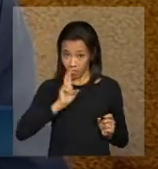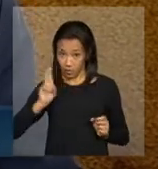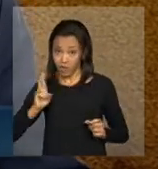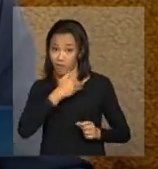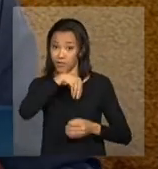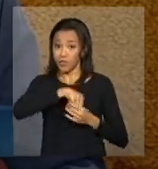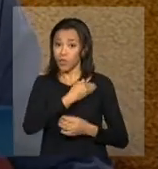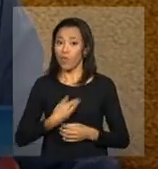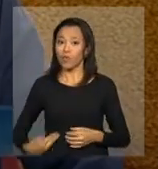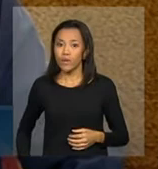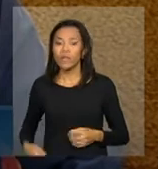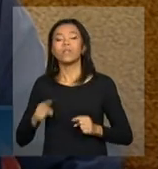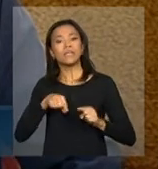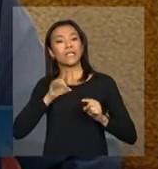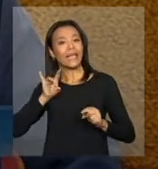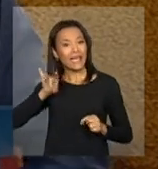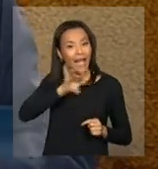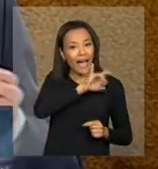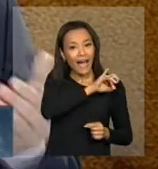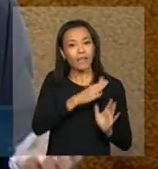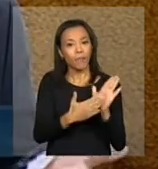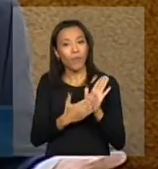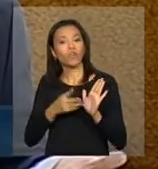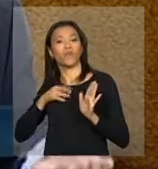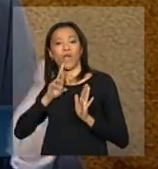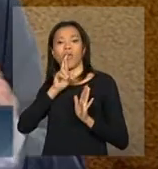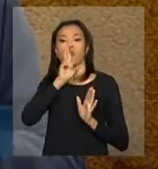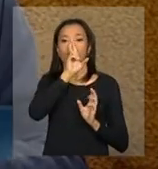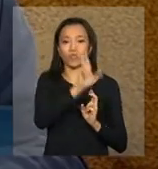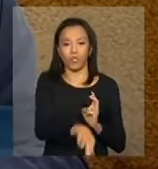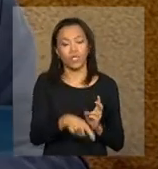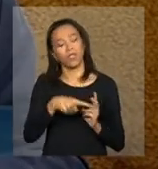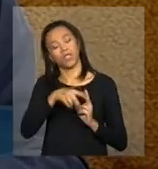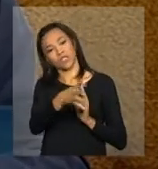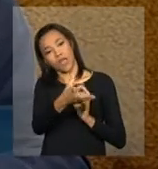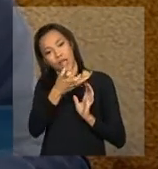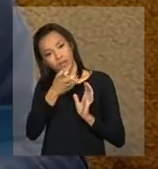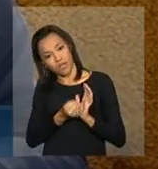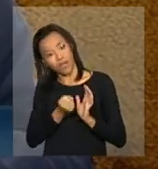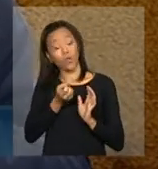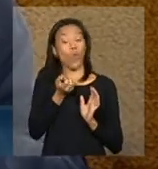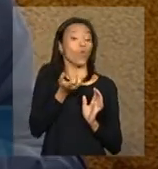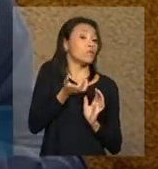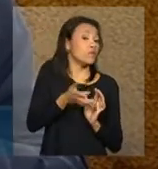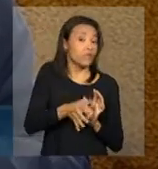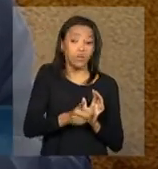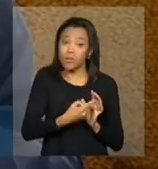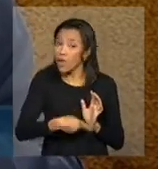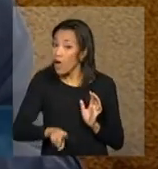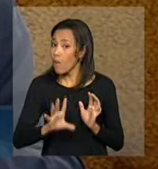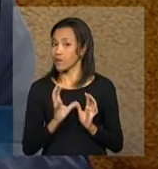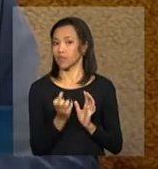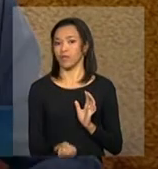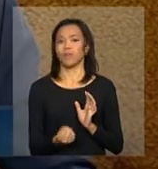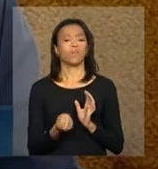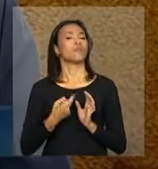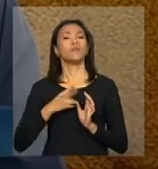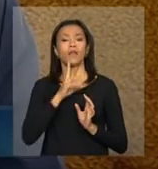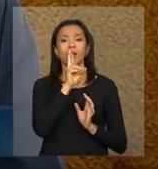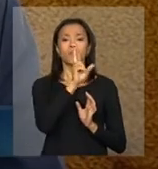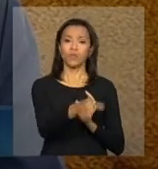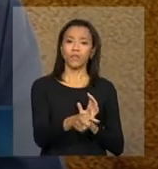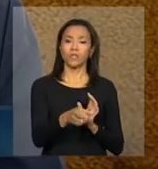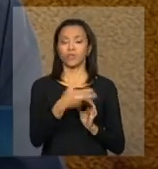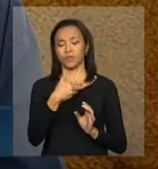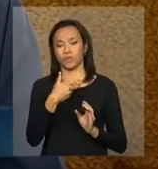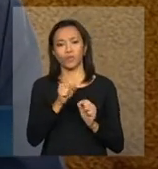respondida de forma específica, sendo acatada ou sendo não acatada, trazendo uma resposta, uma posição de